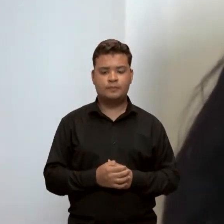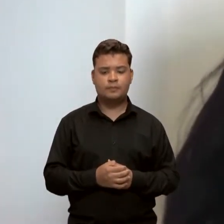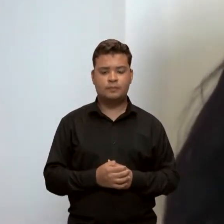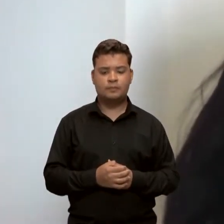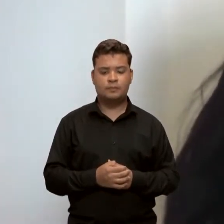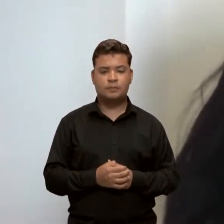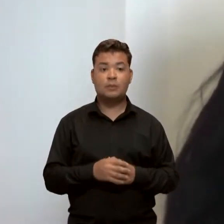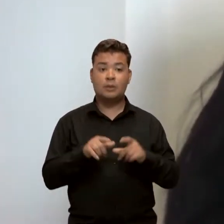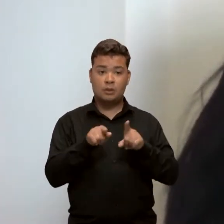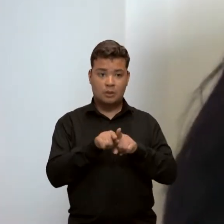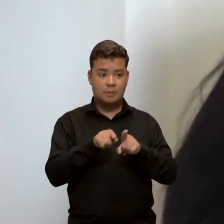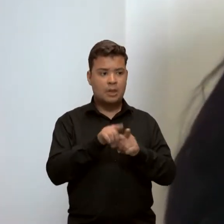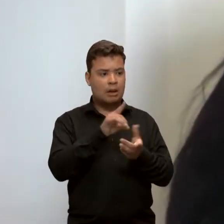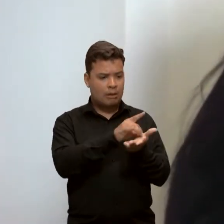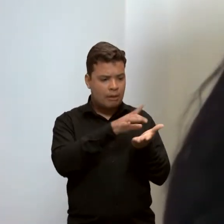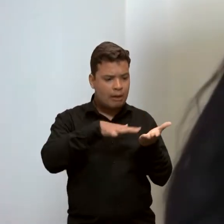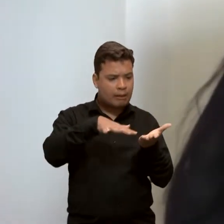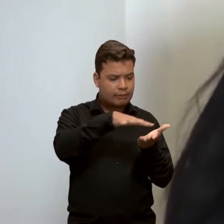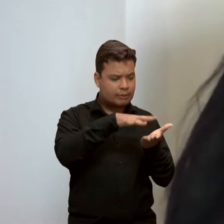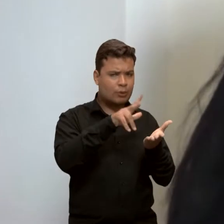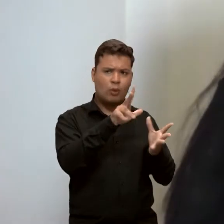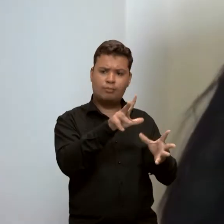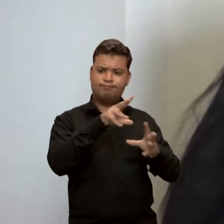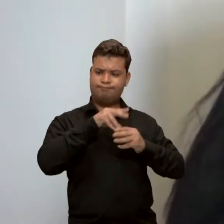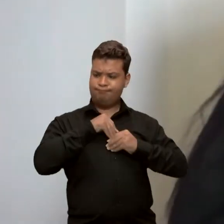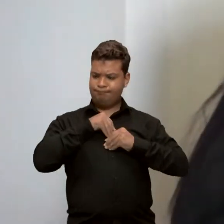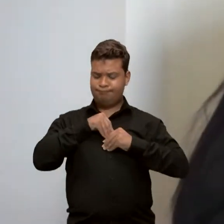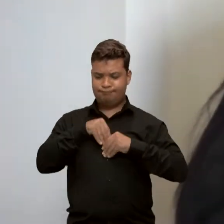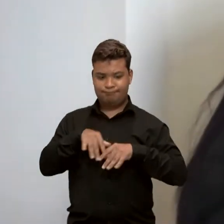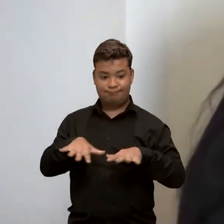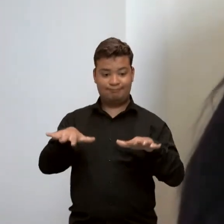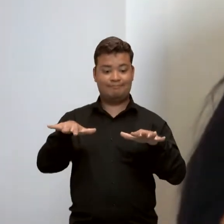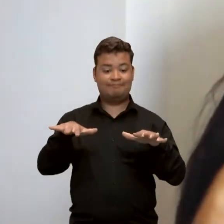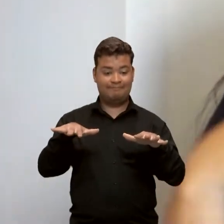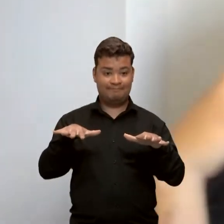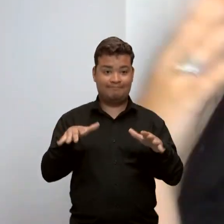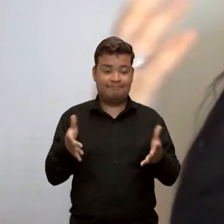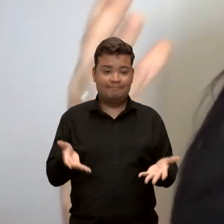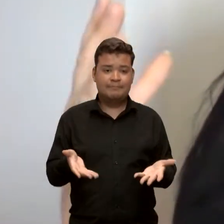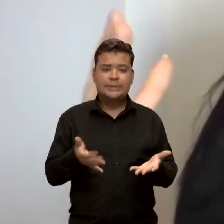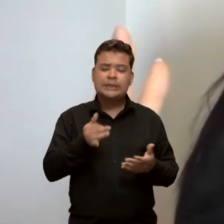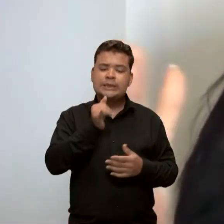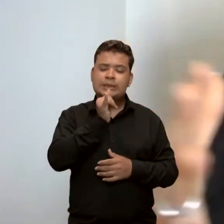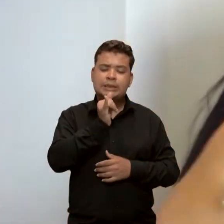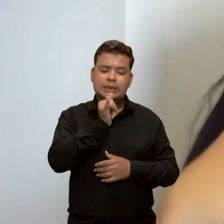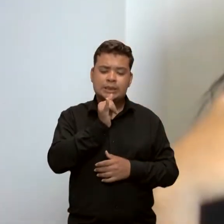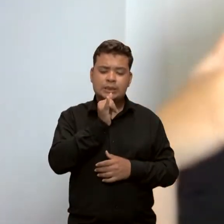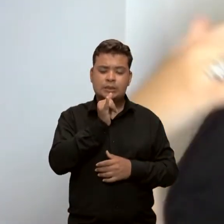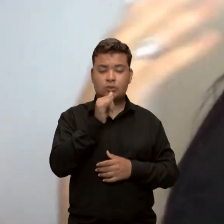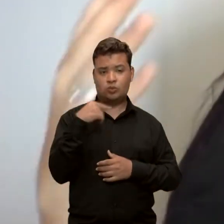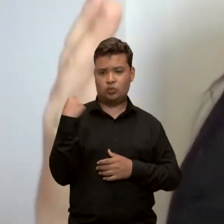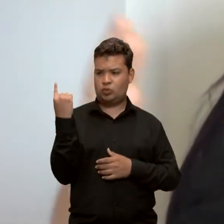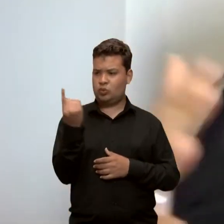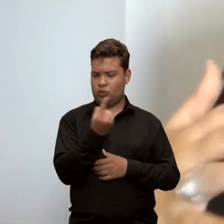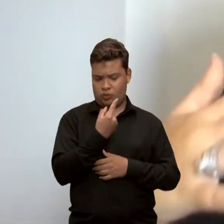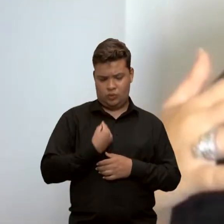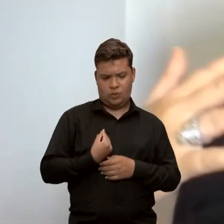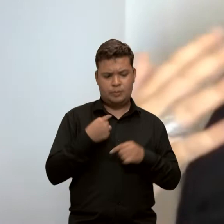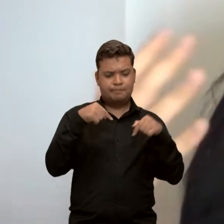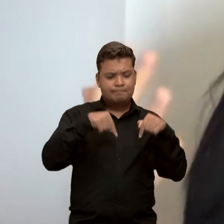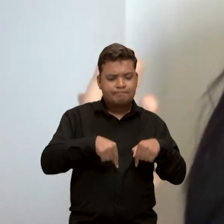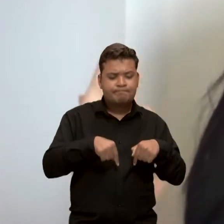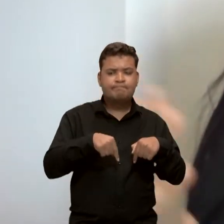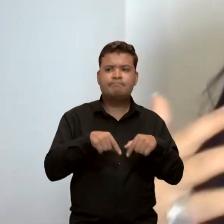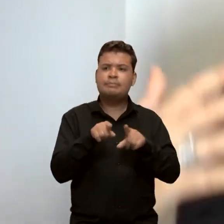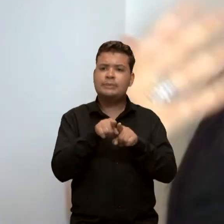reprodução deste contexto. Vou citar um exemplo que muito possivelmente todas nós que cá estamos e todos aqueles e aquelas